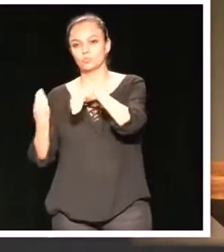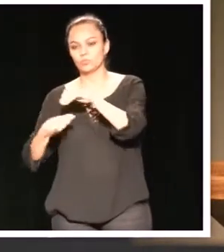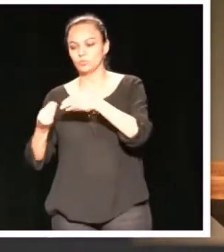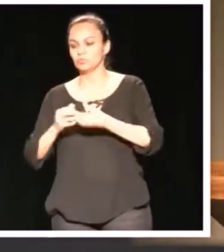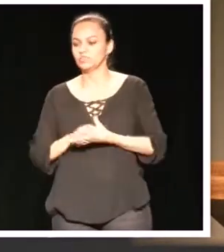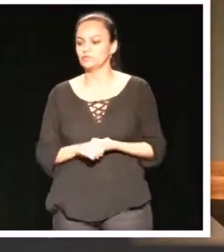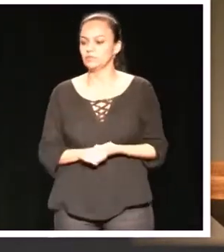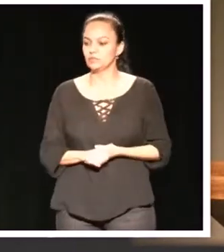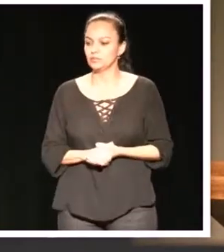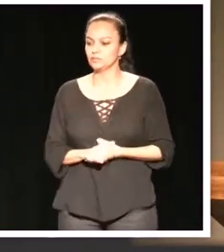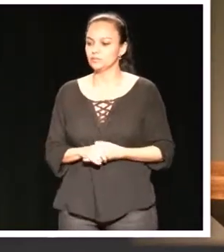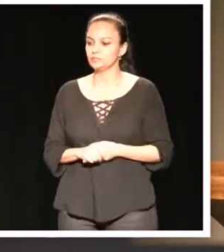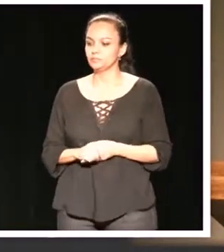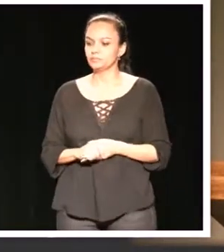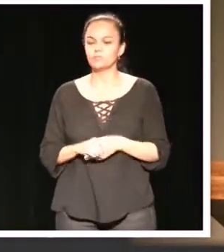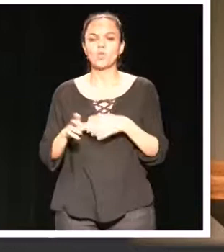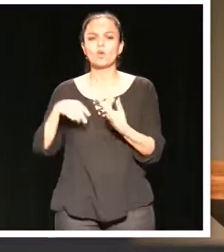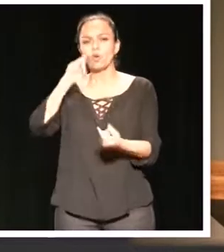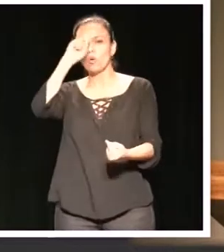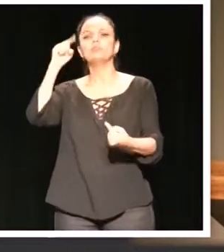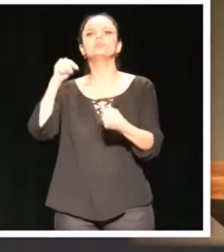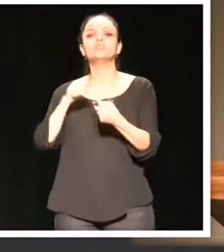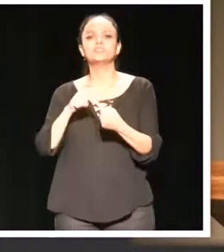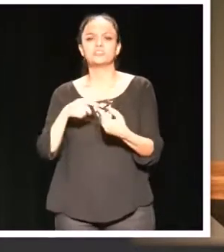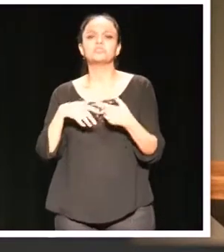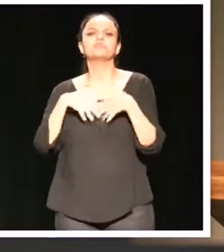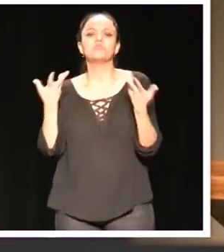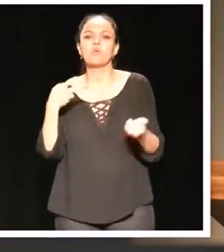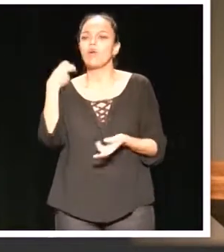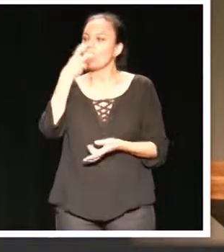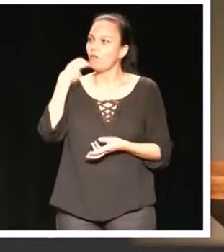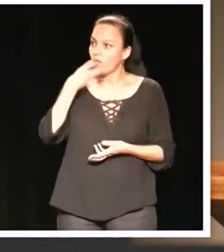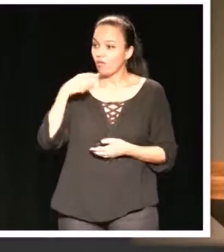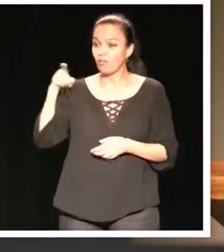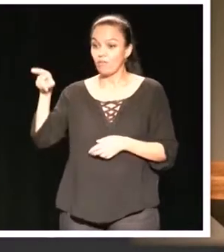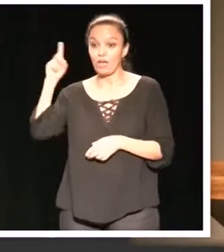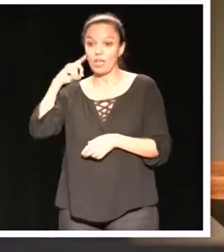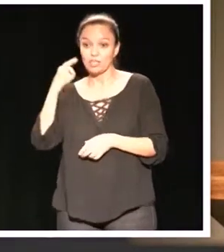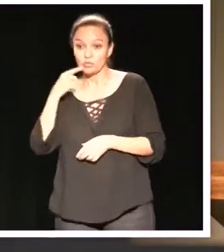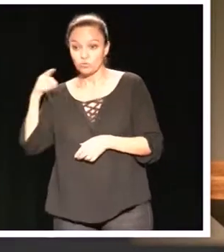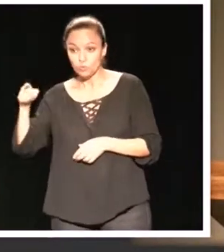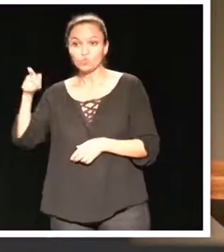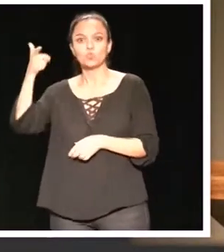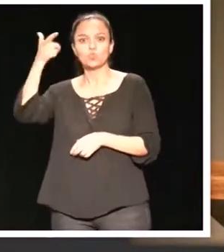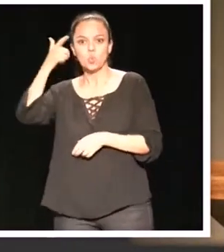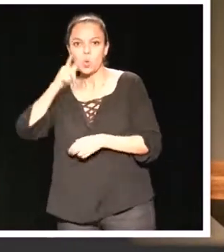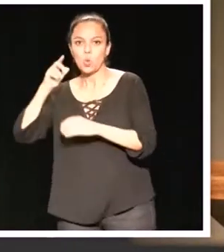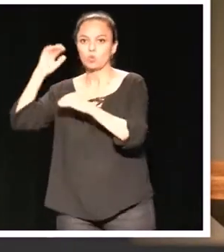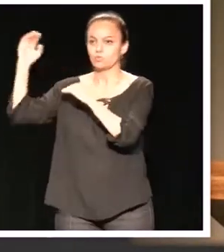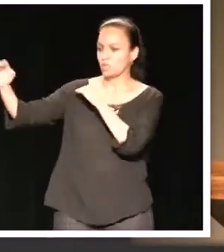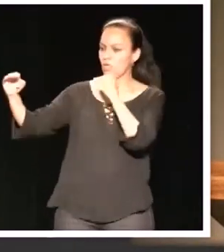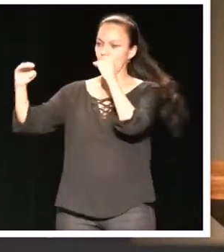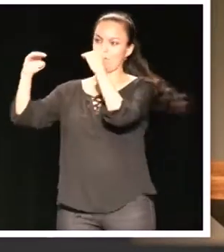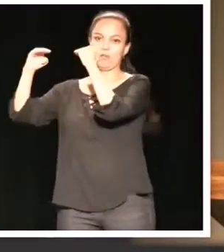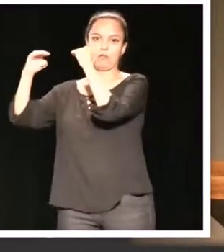Seus objetivos são que os surdos consigam atingir o domínio da língua majoritária e a normalização psicossocial.